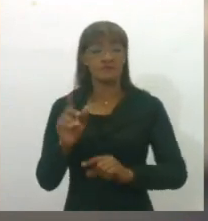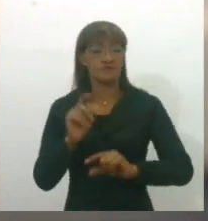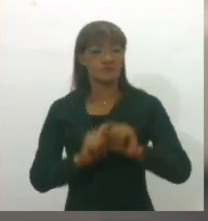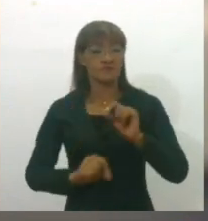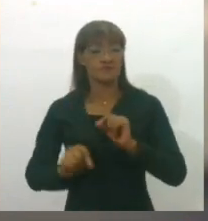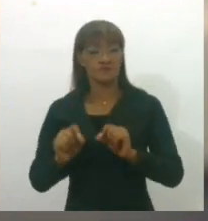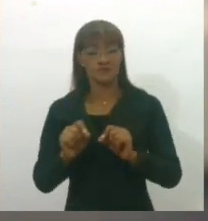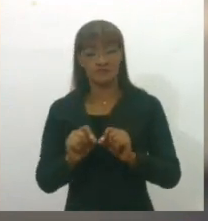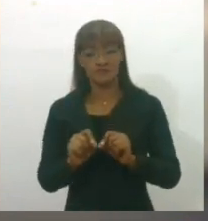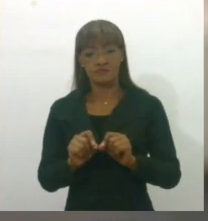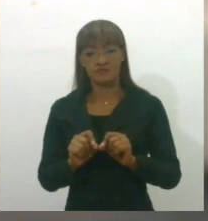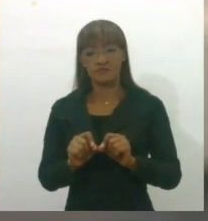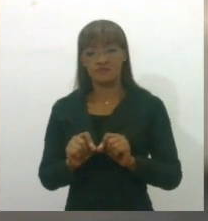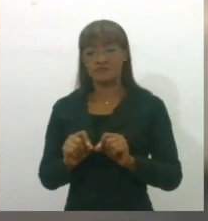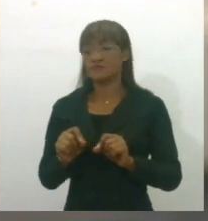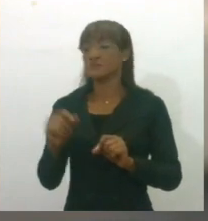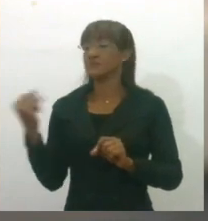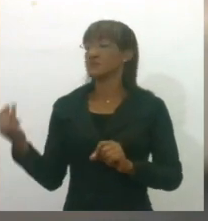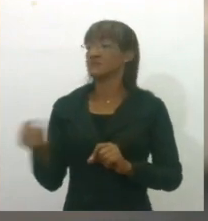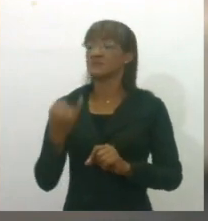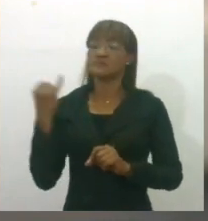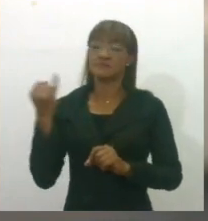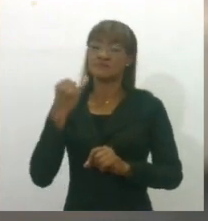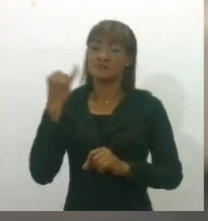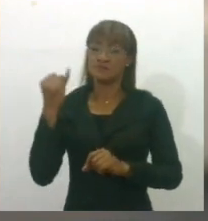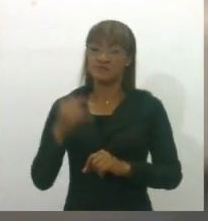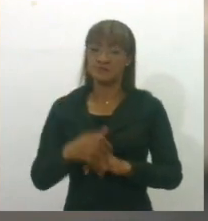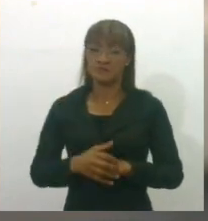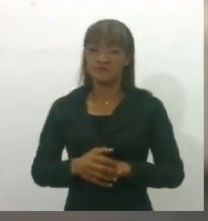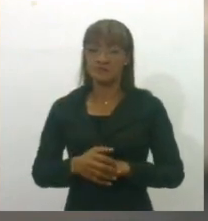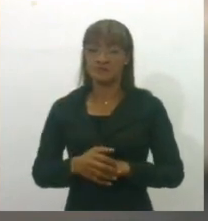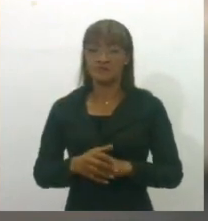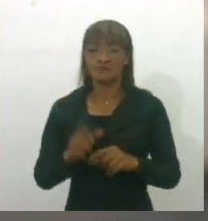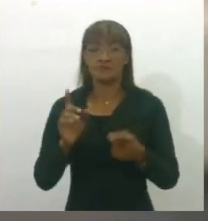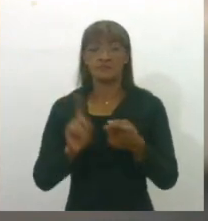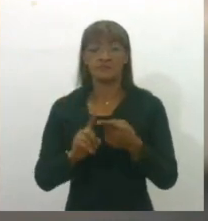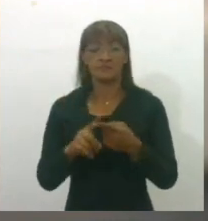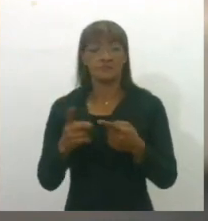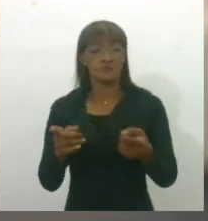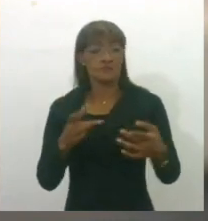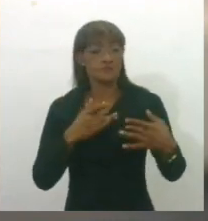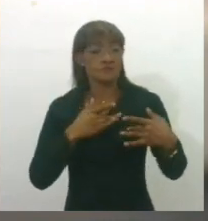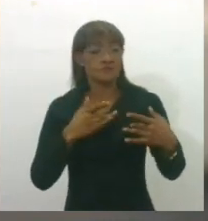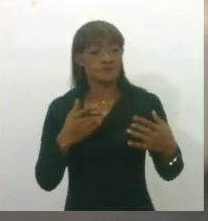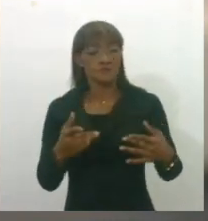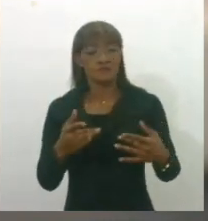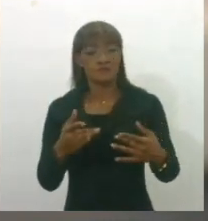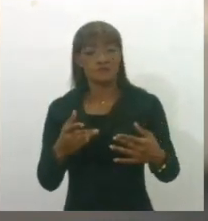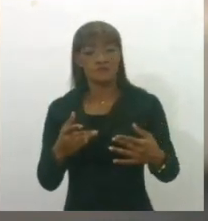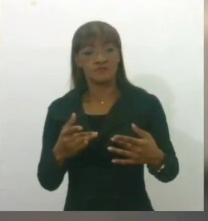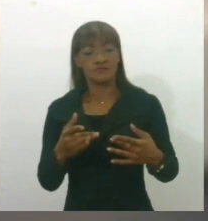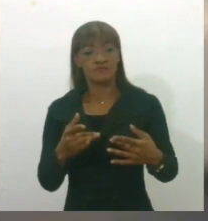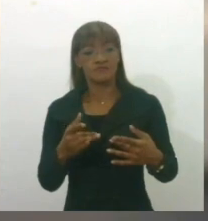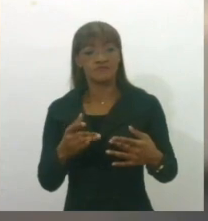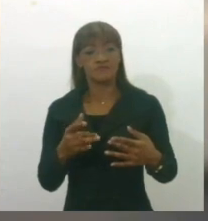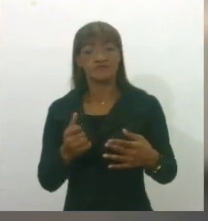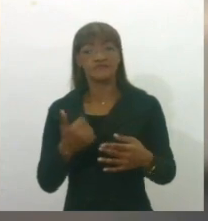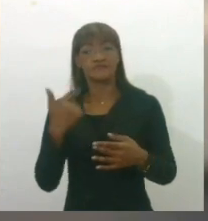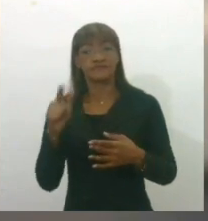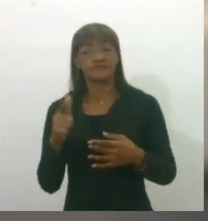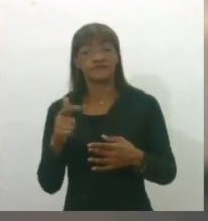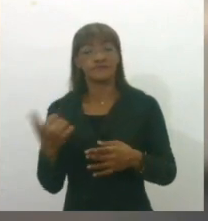é importante, que é um ato de solidariedade, que ele vai estar contribuindo. Uma outra forma de você